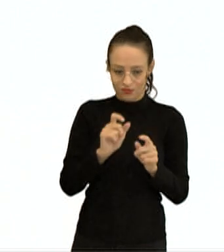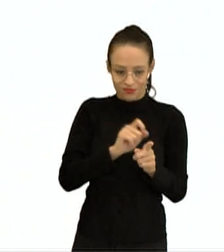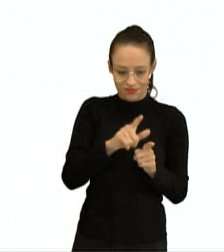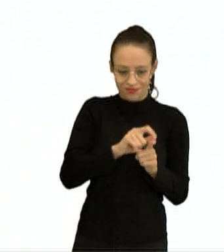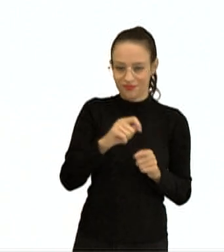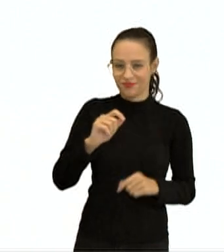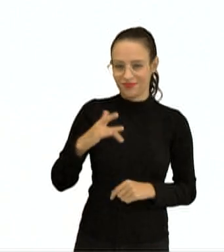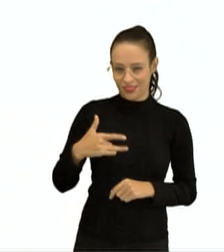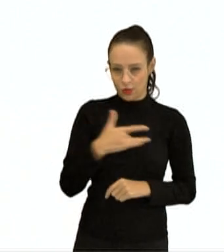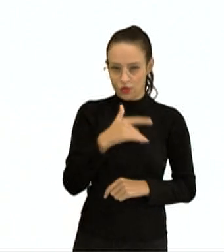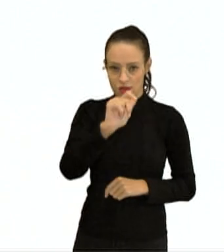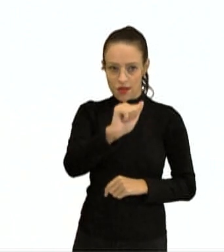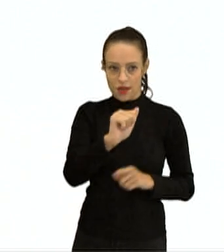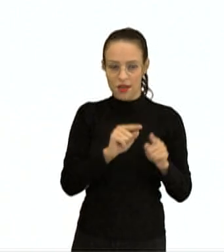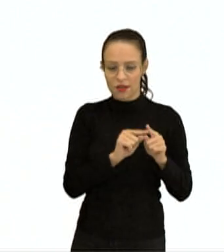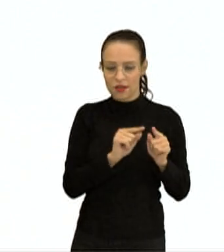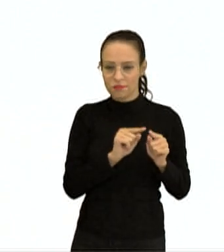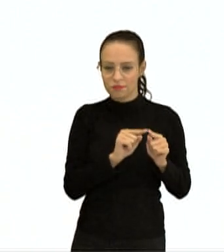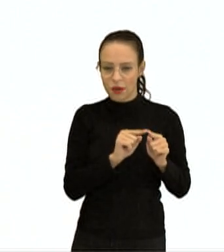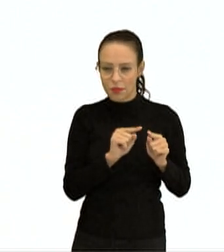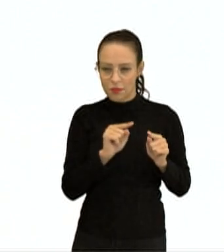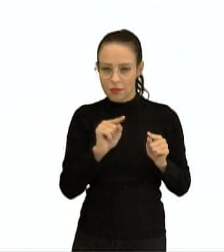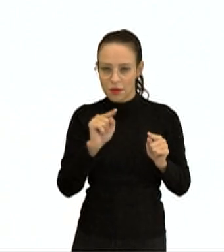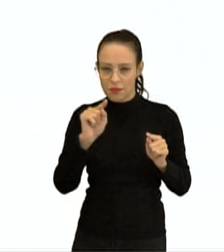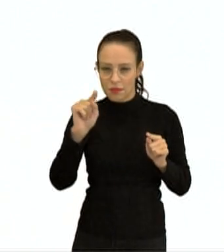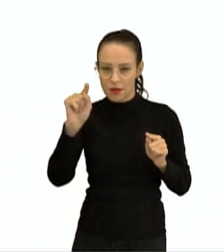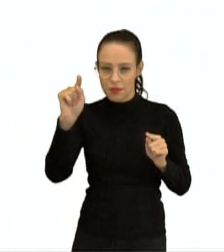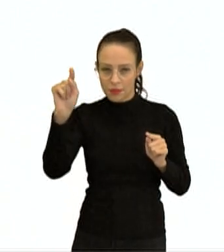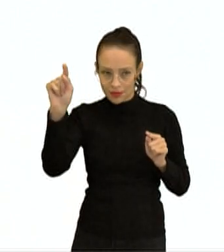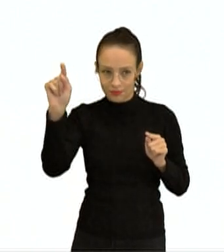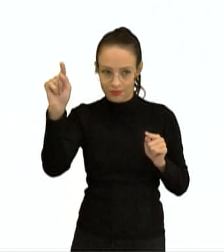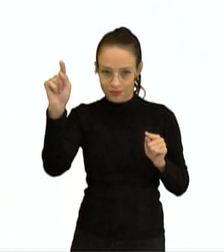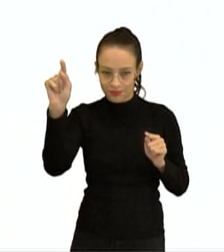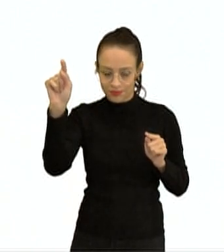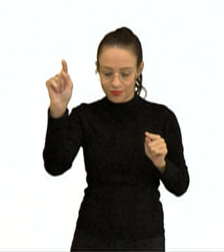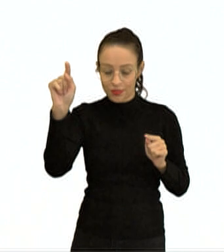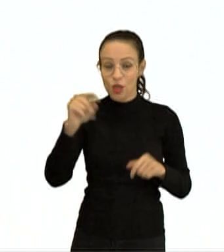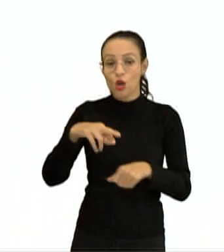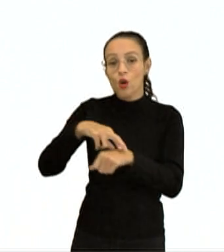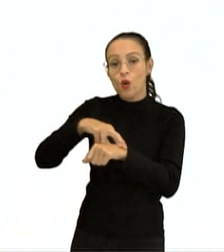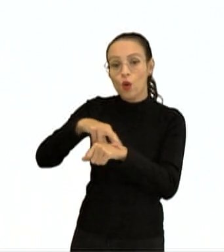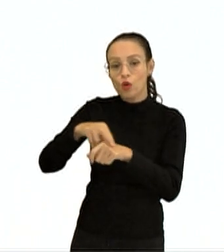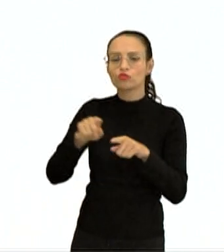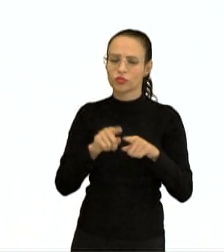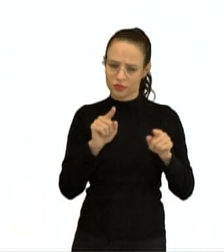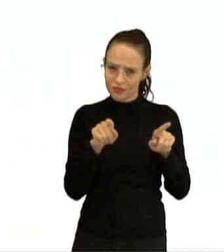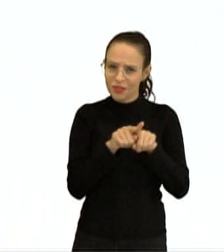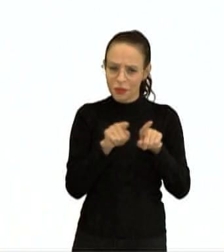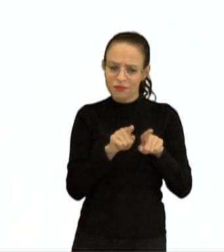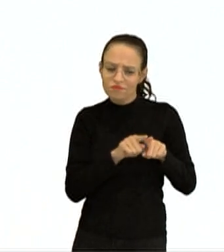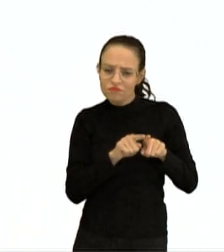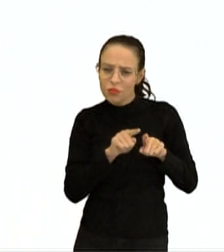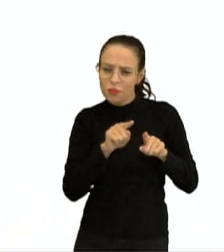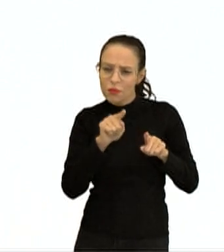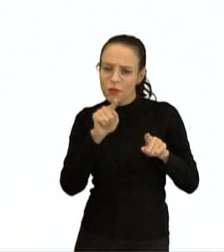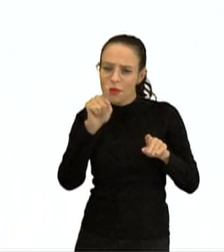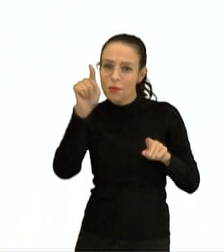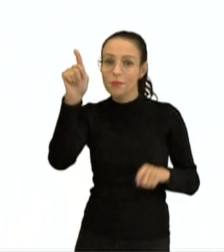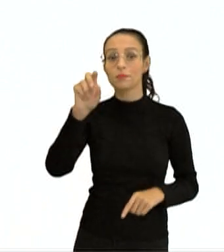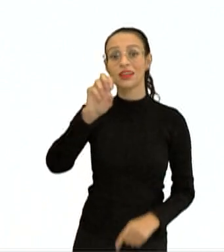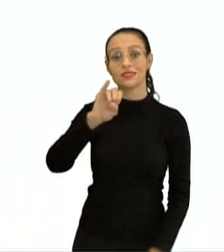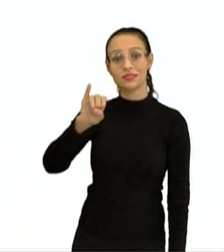reta vermelha, ela vai crescendo, crescendo, crescendo. Essa reta, que é o roxinho, também vai crescendo, crescendo, mas quando passa de